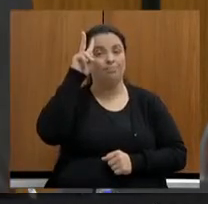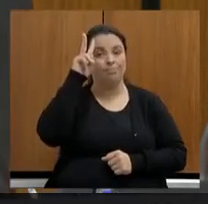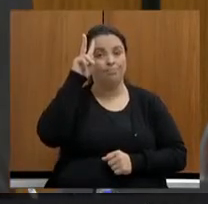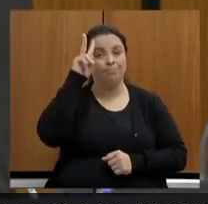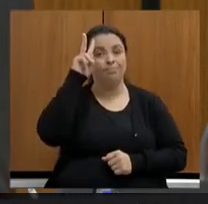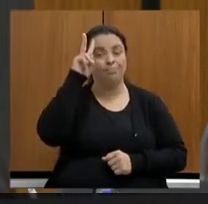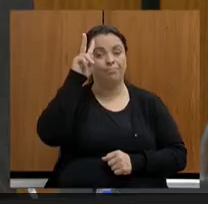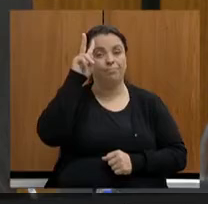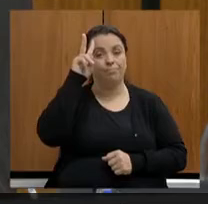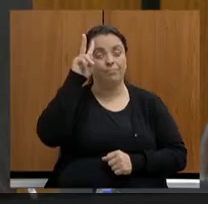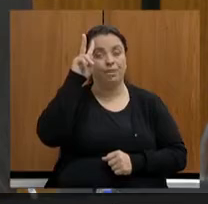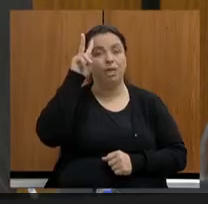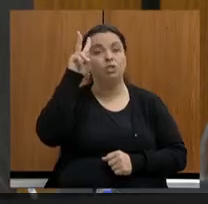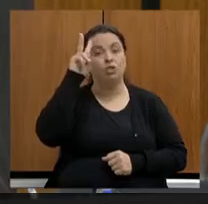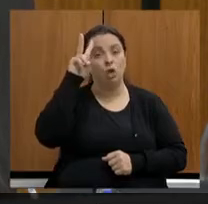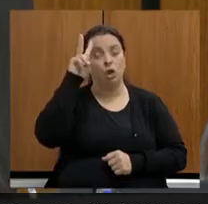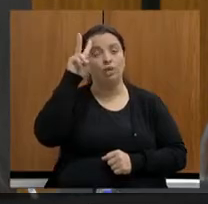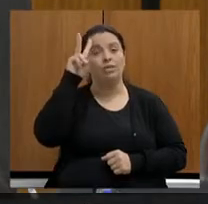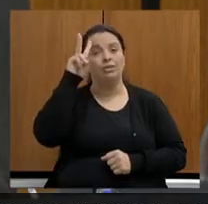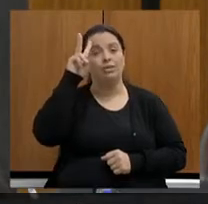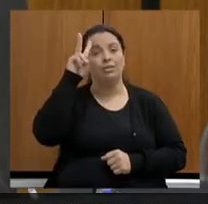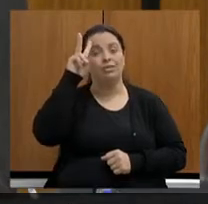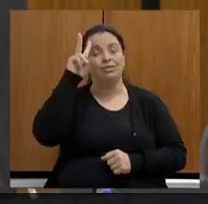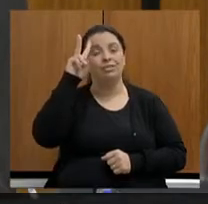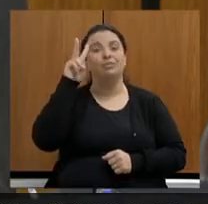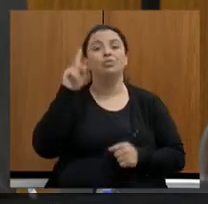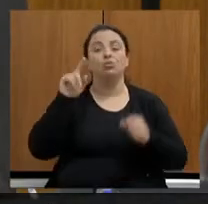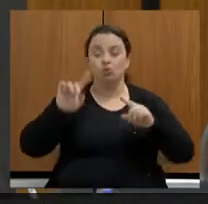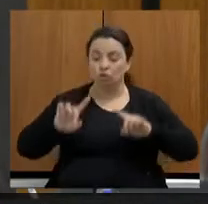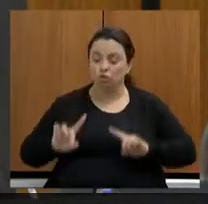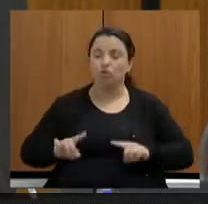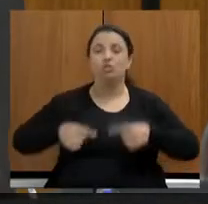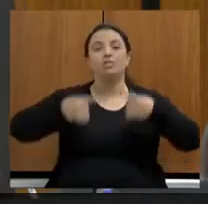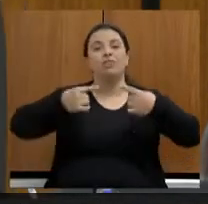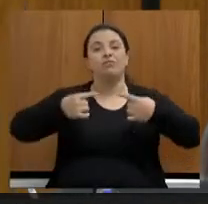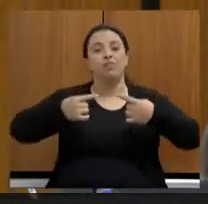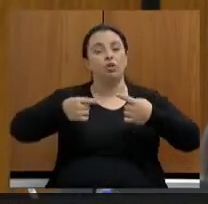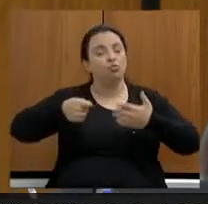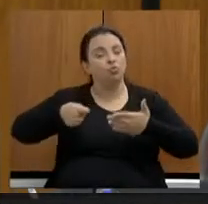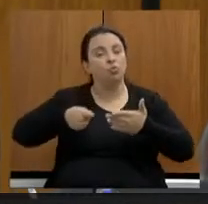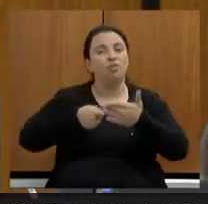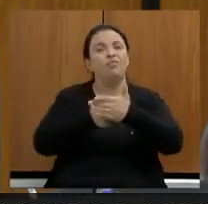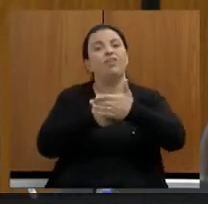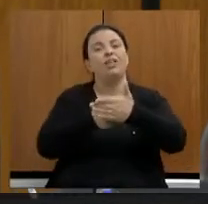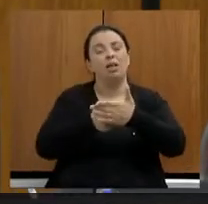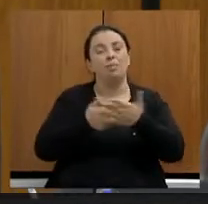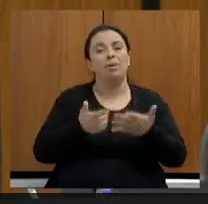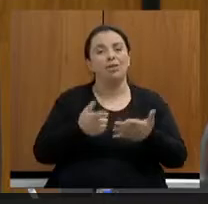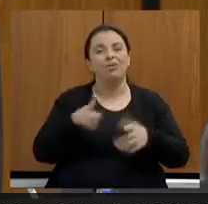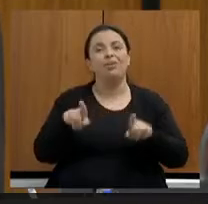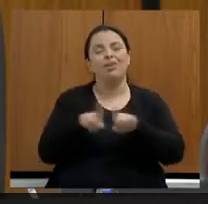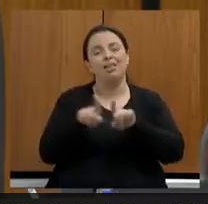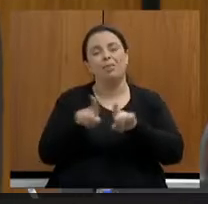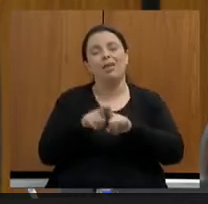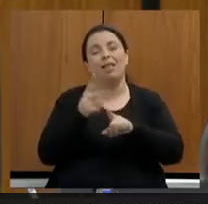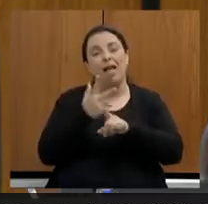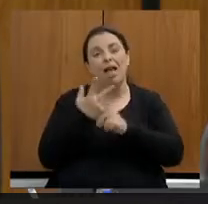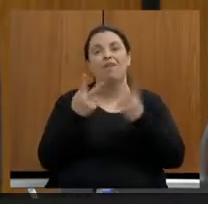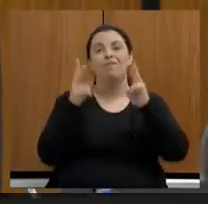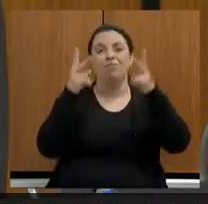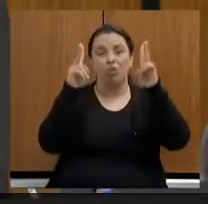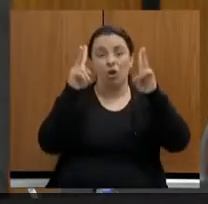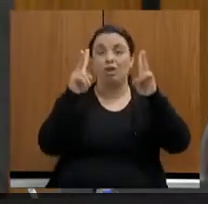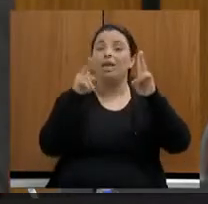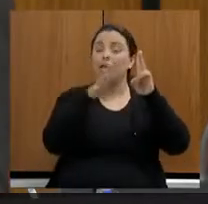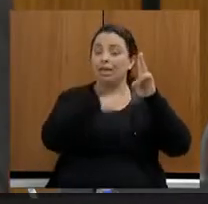nas no no desafio no enfrentamento e na Vitória O que é educação de Minas